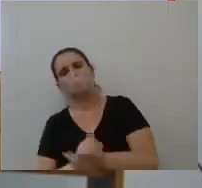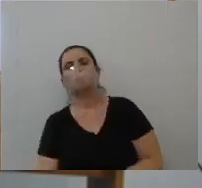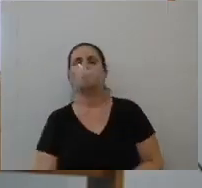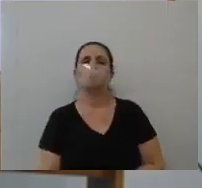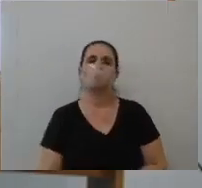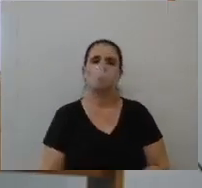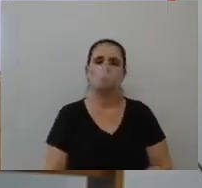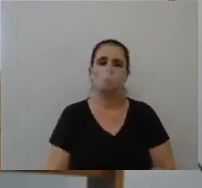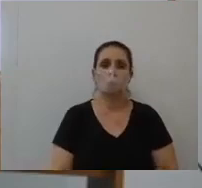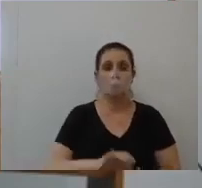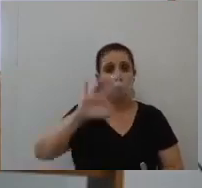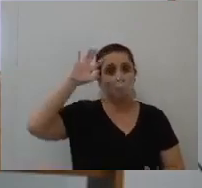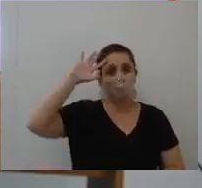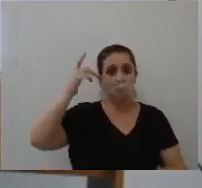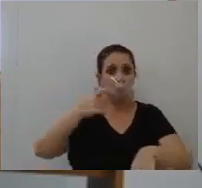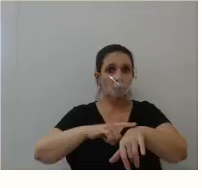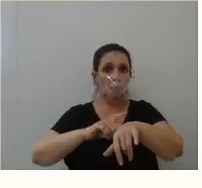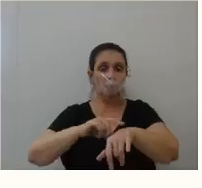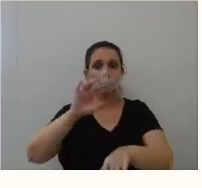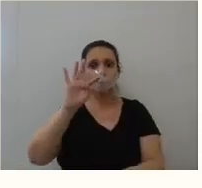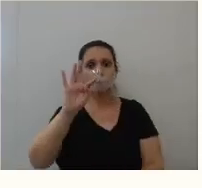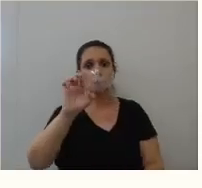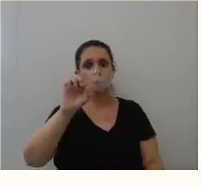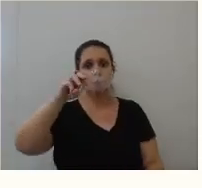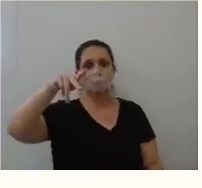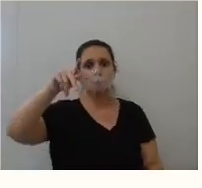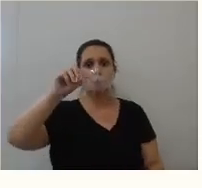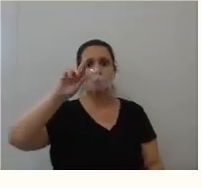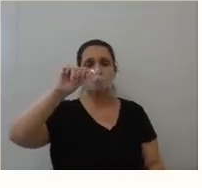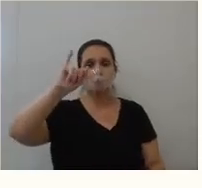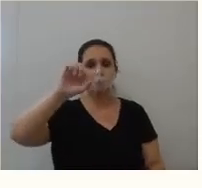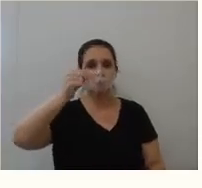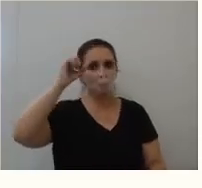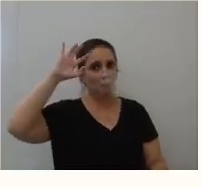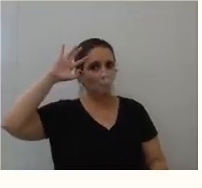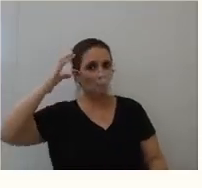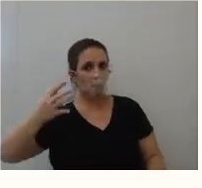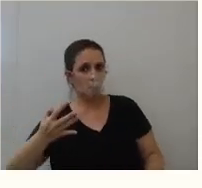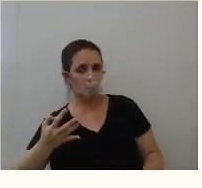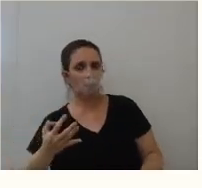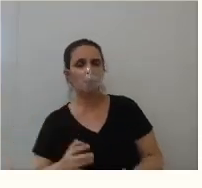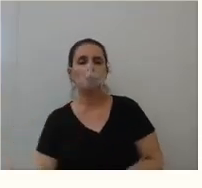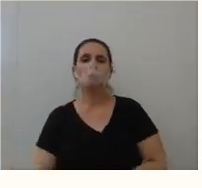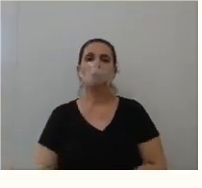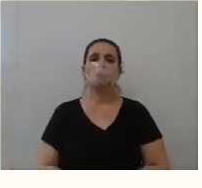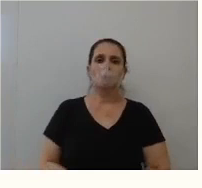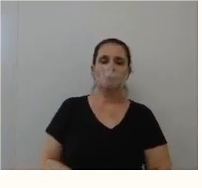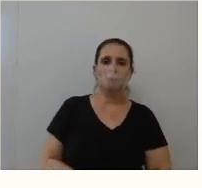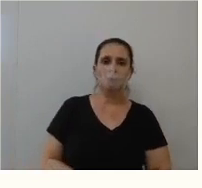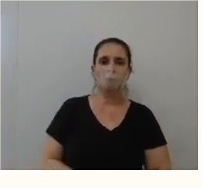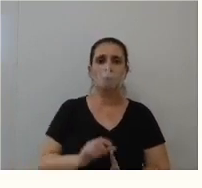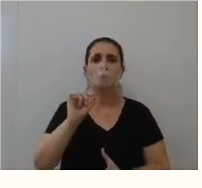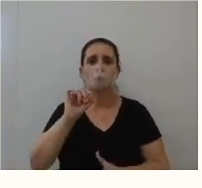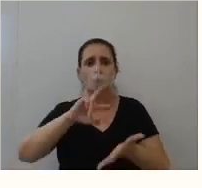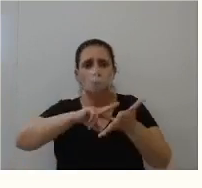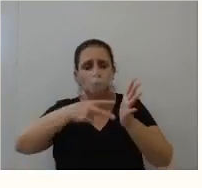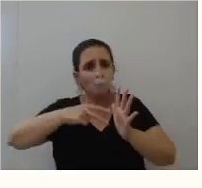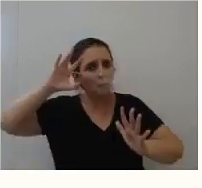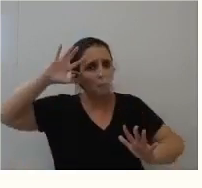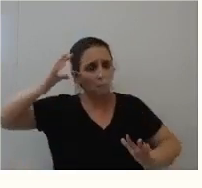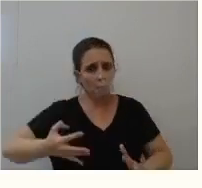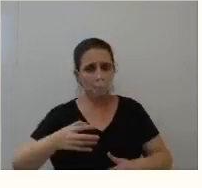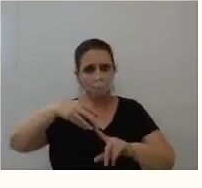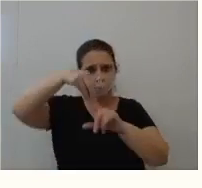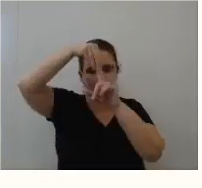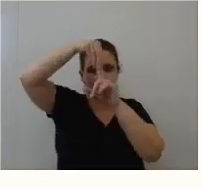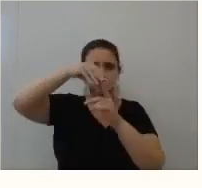as temporais, né? Opa! Olha lá, as conjunções temporais, o próprio nome diz, né, pessoal? Indicam tempo. As